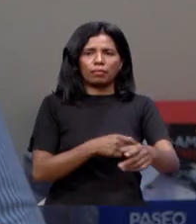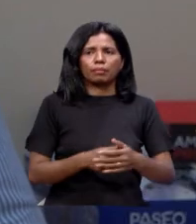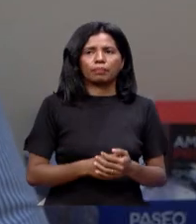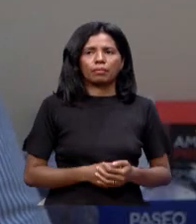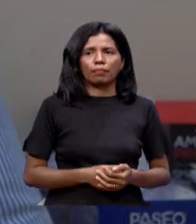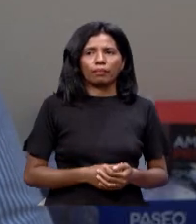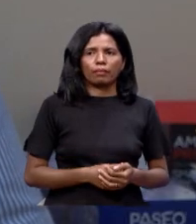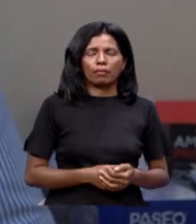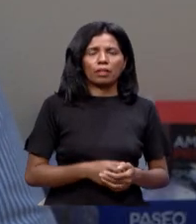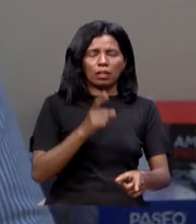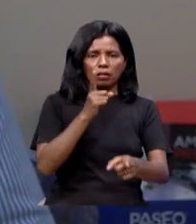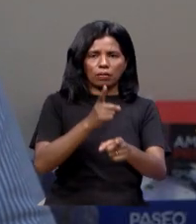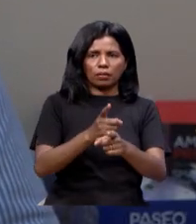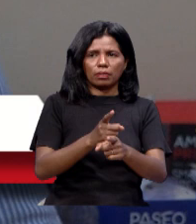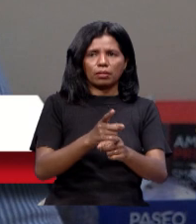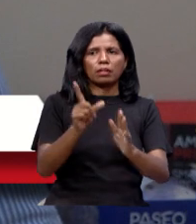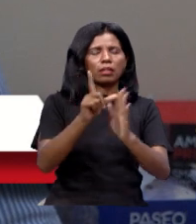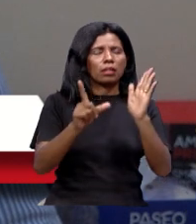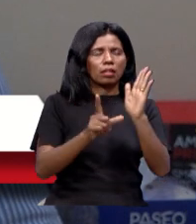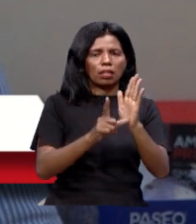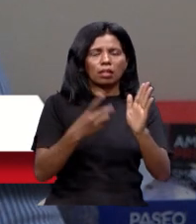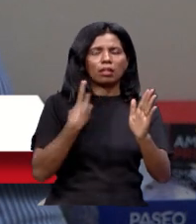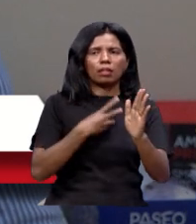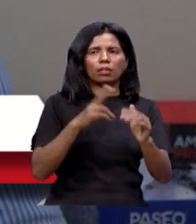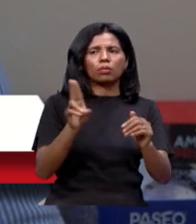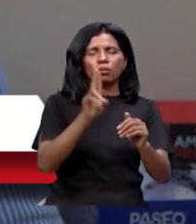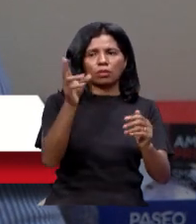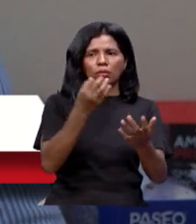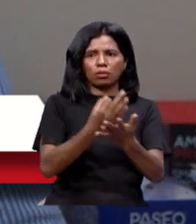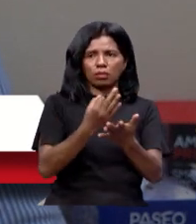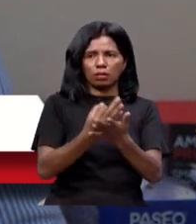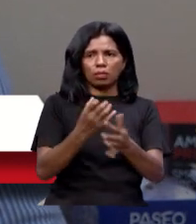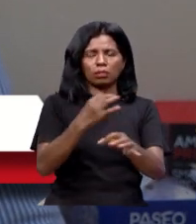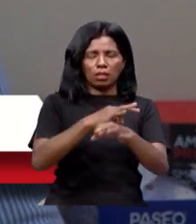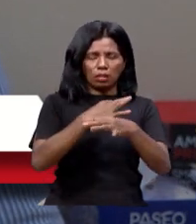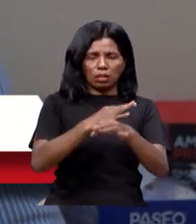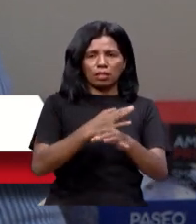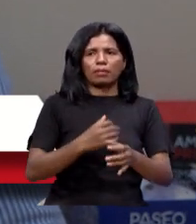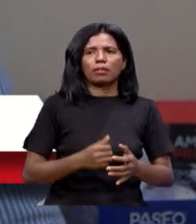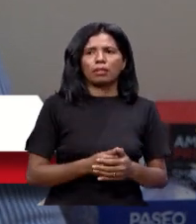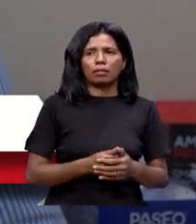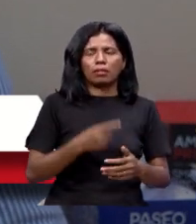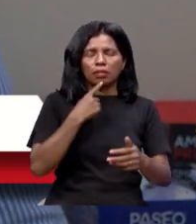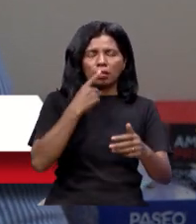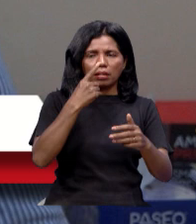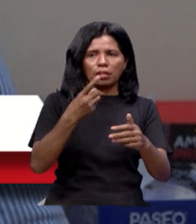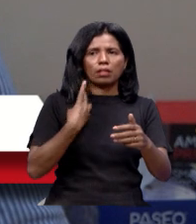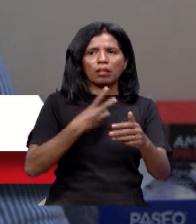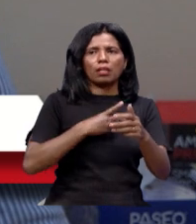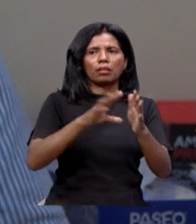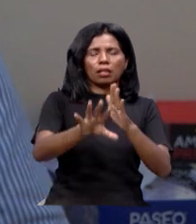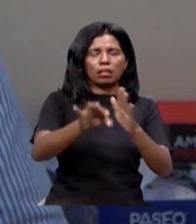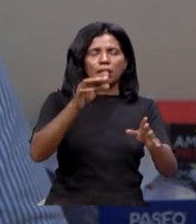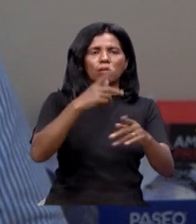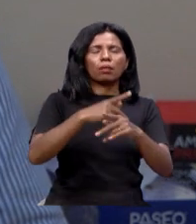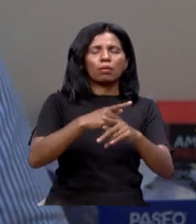ne lei la autoriza ite ejecuta osan direita bahal mantensau. Tener Resau, depois ite hetan kumpanya